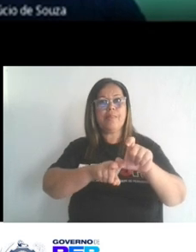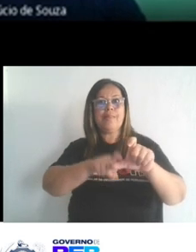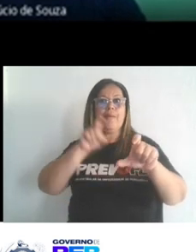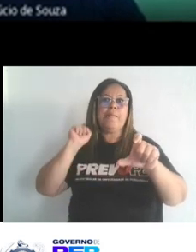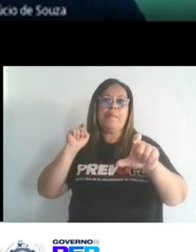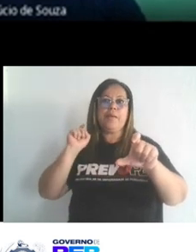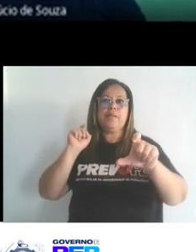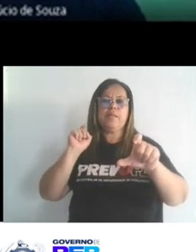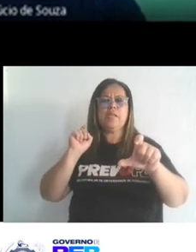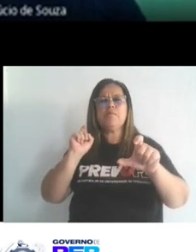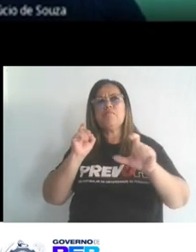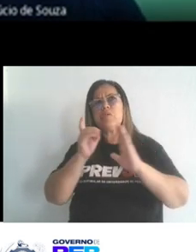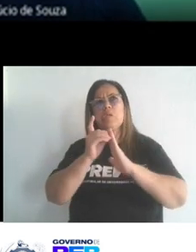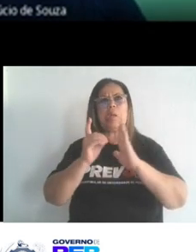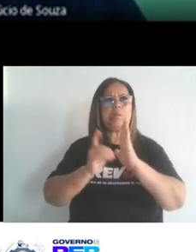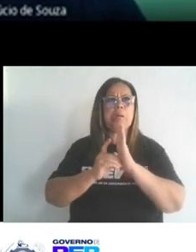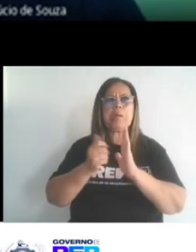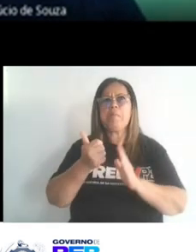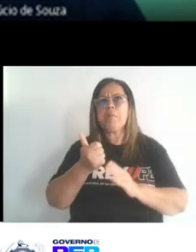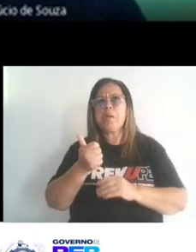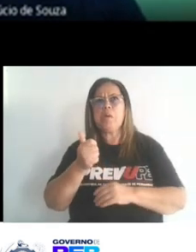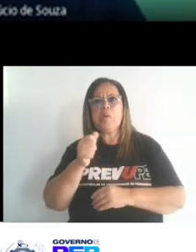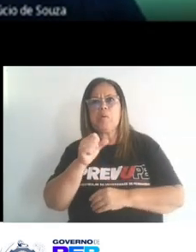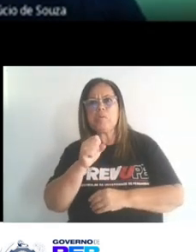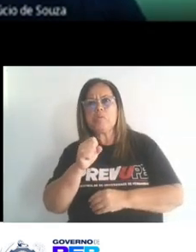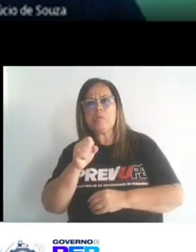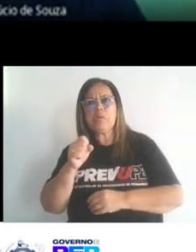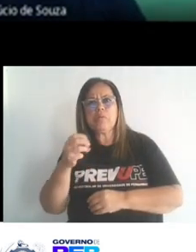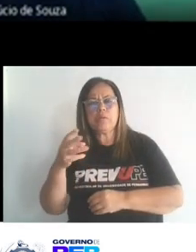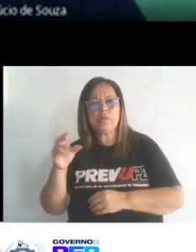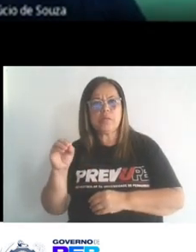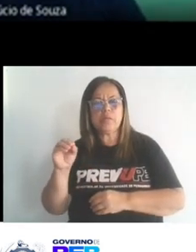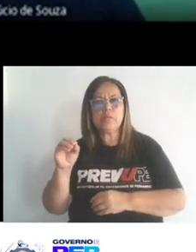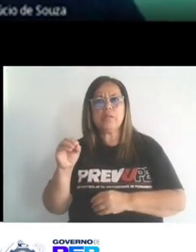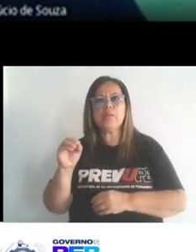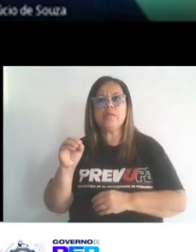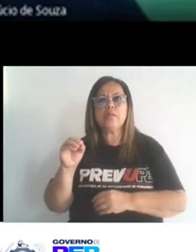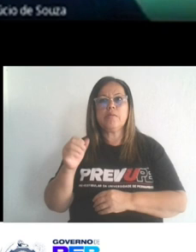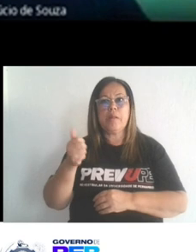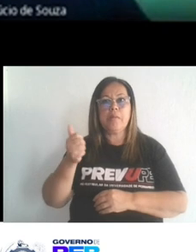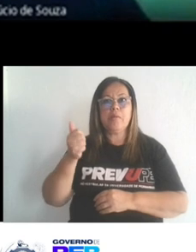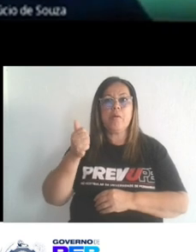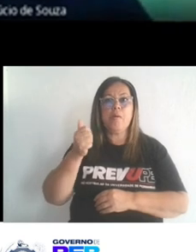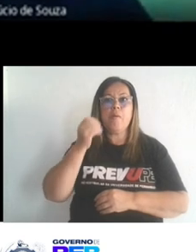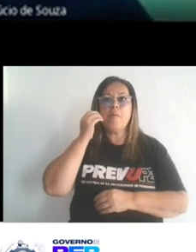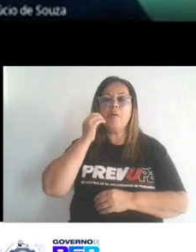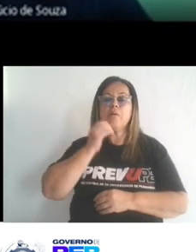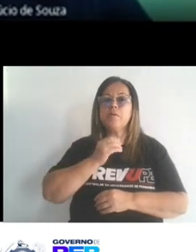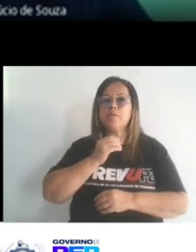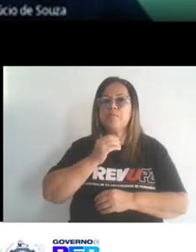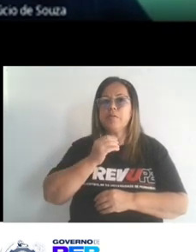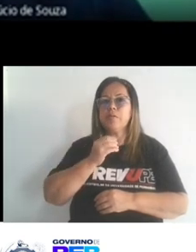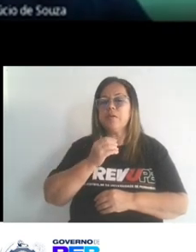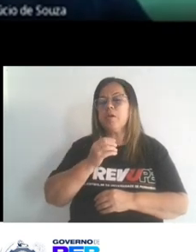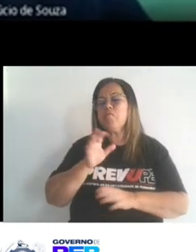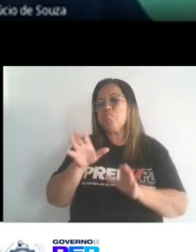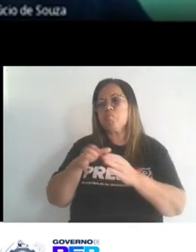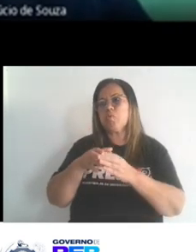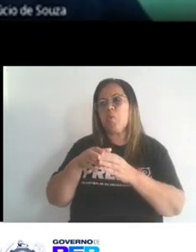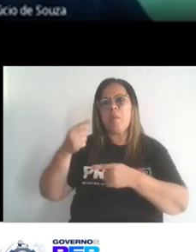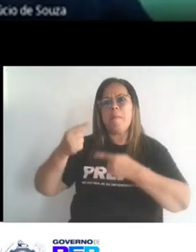na década de 1830 depois da abdicação de Dom Pedro I um grupo de políticos da elite